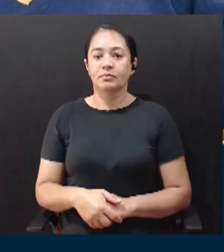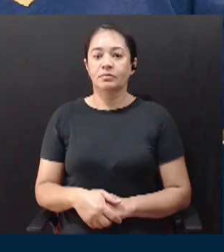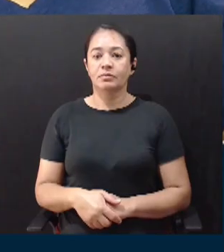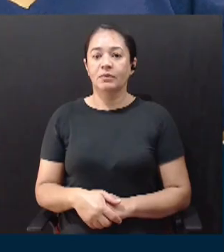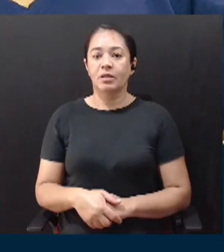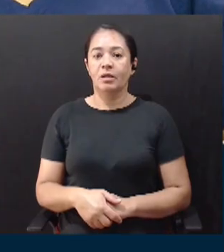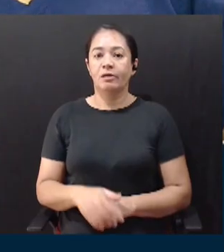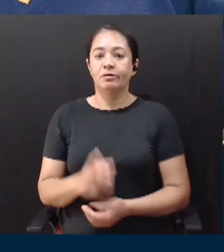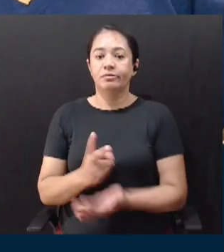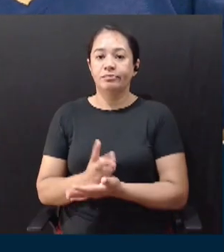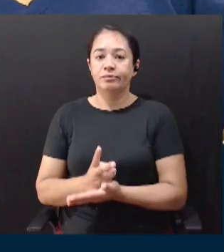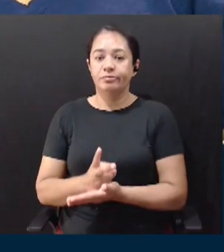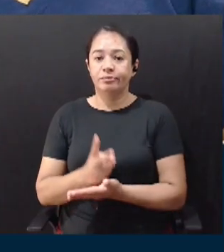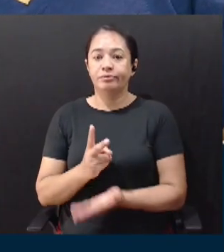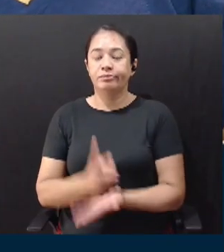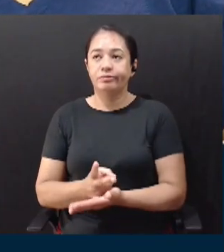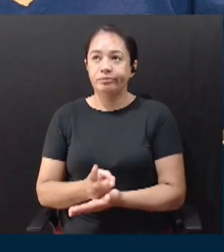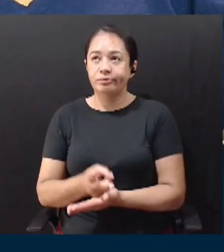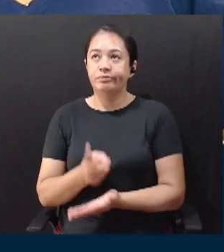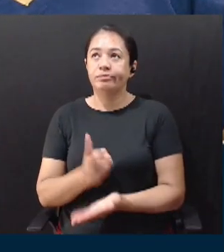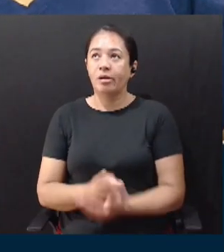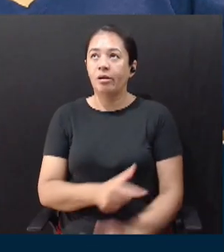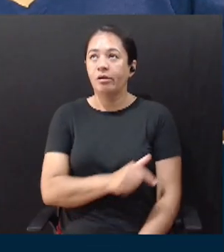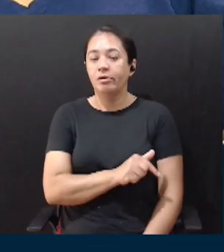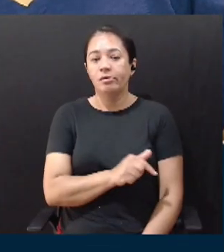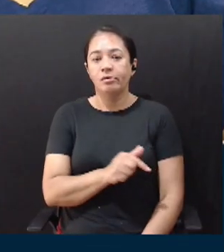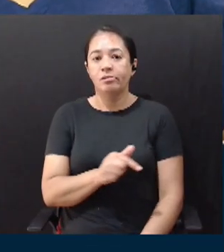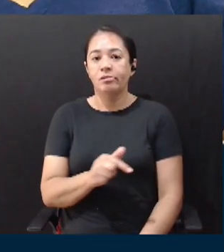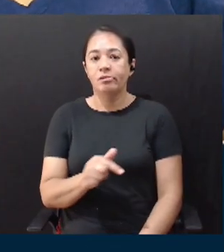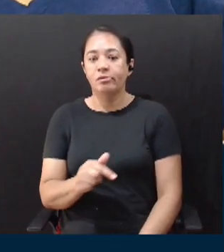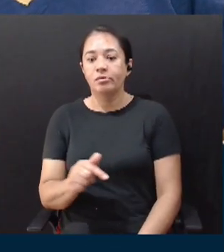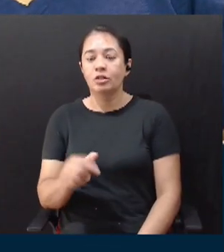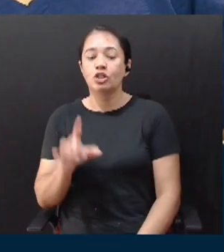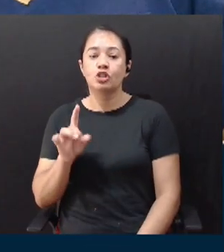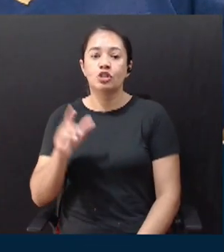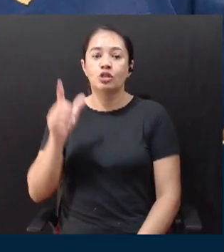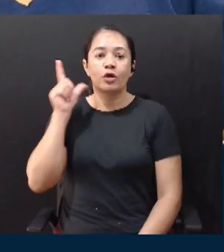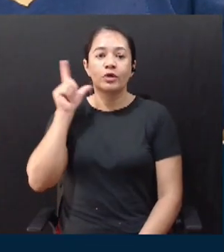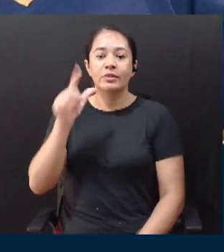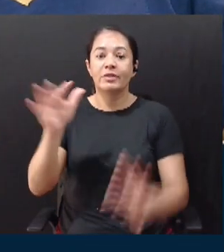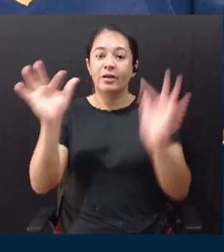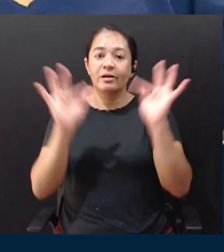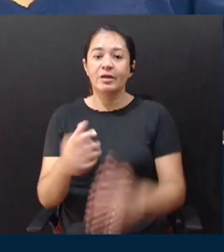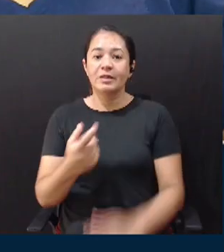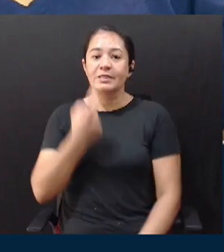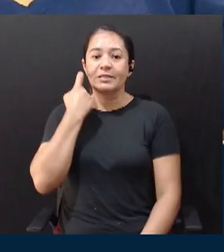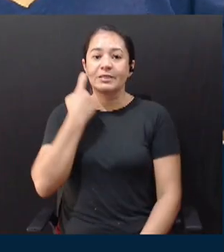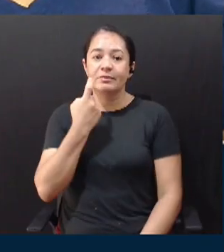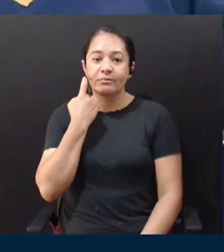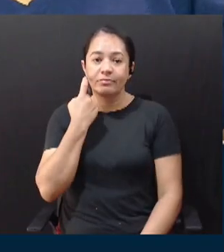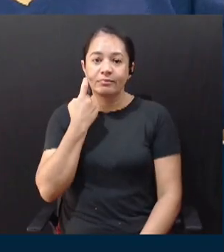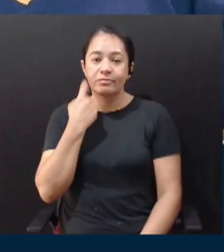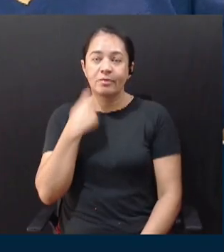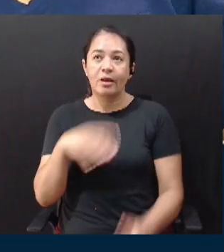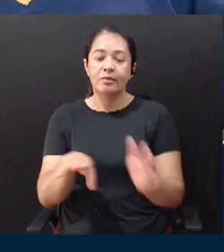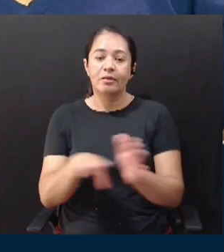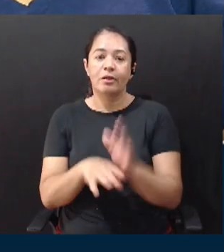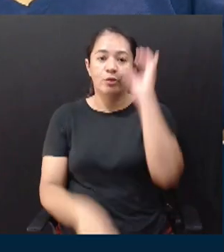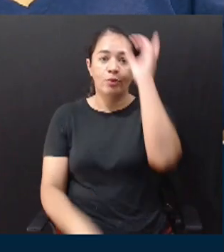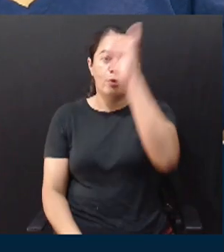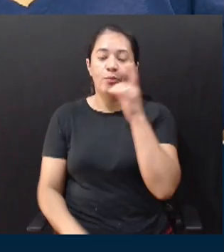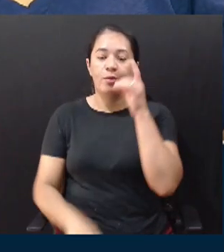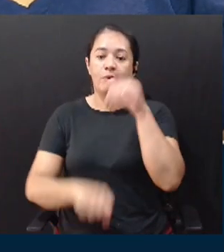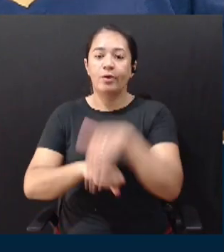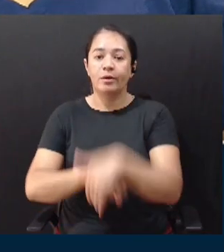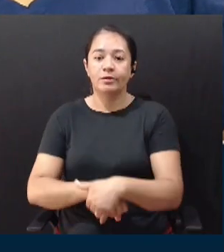procrastinando durante a semana e só consegue ser feliz de sexta a domingo à noite. Aí já